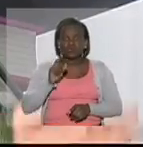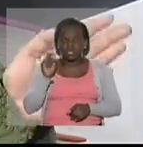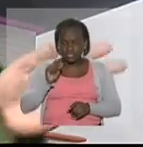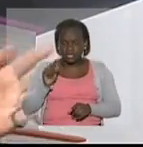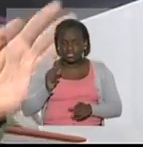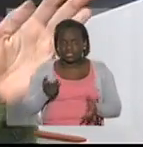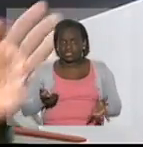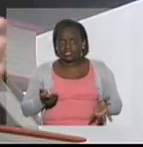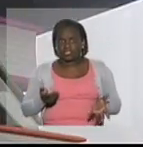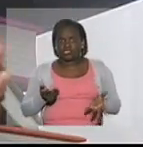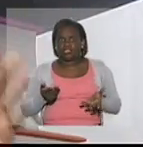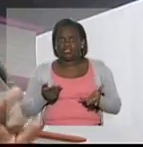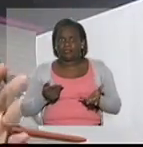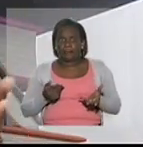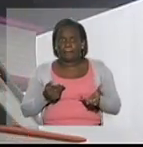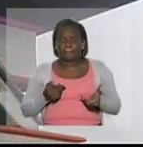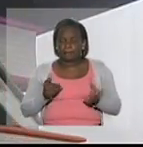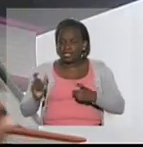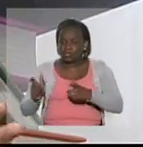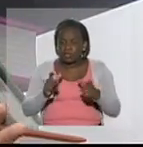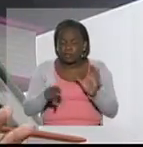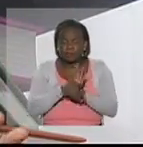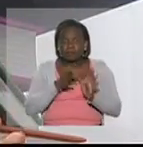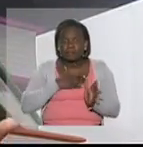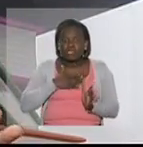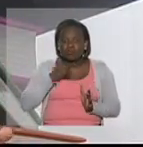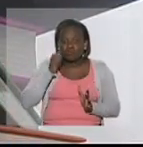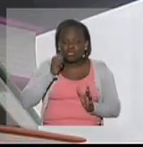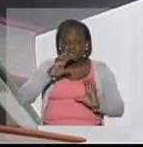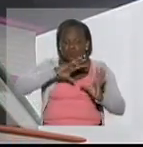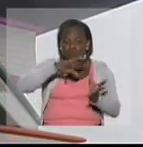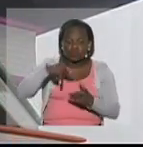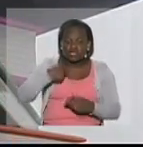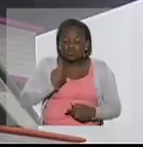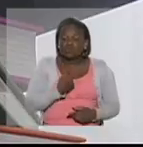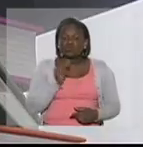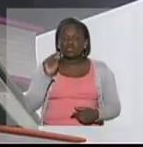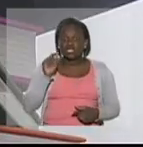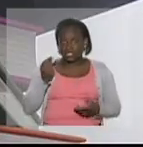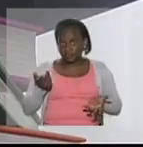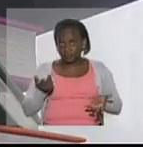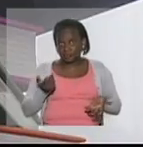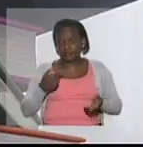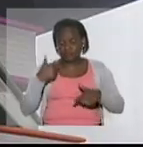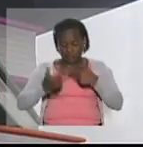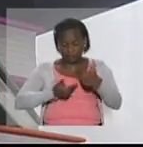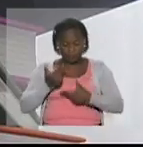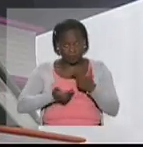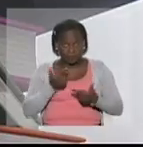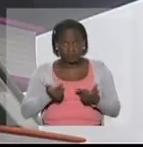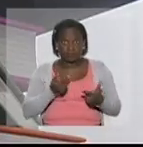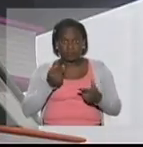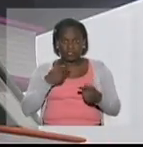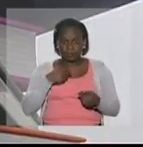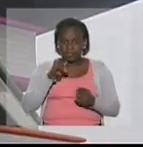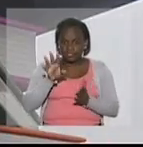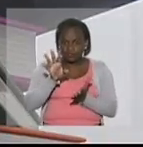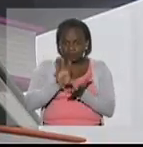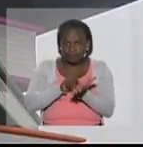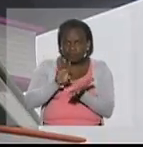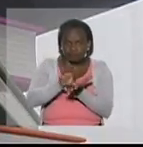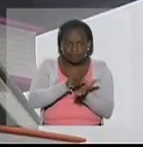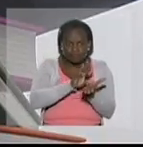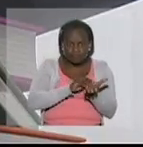né dessa coisa do né Desse Lugar meu quanto mulher no mundo então nesse trabalho eu faço uma